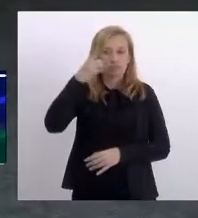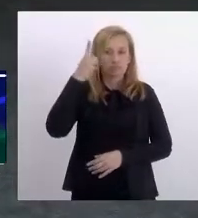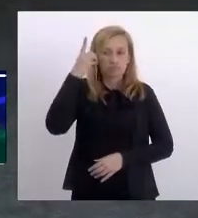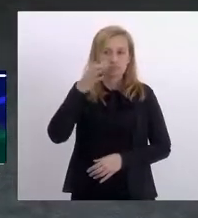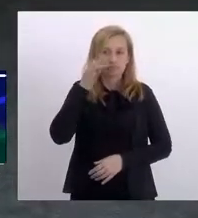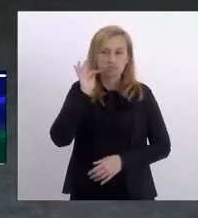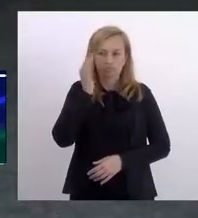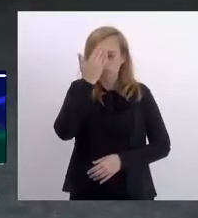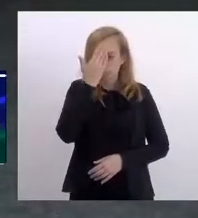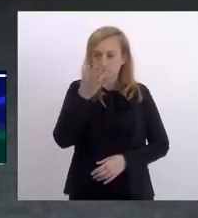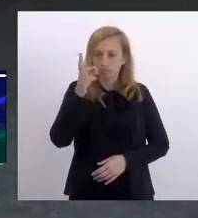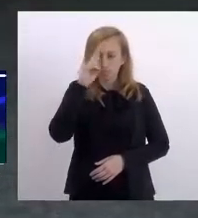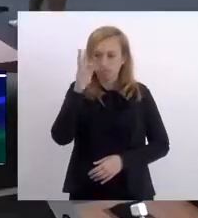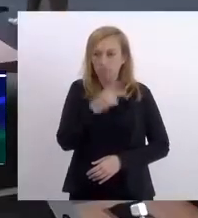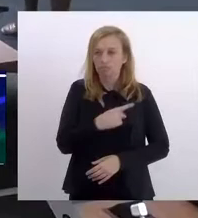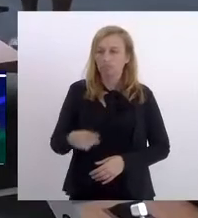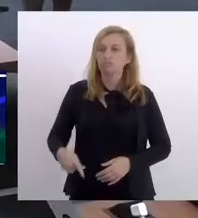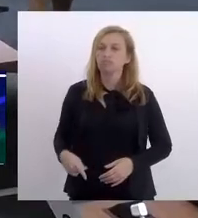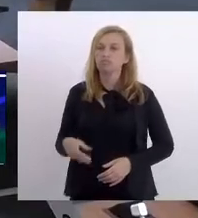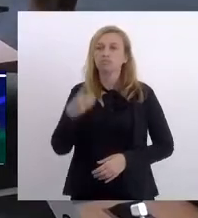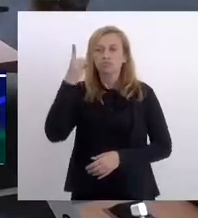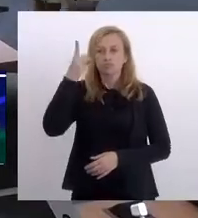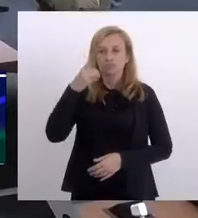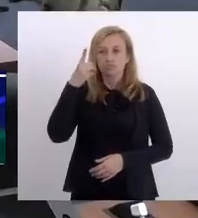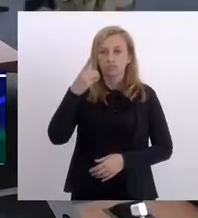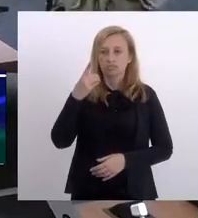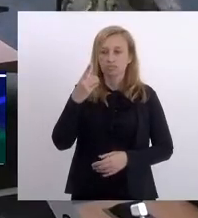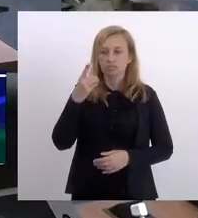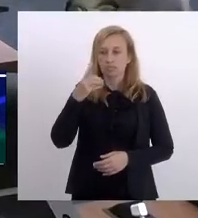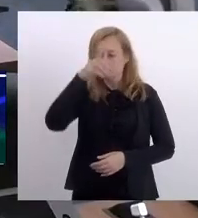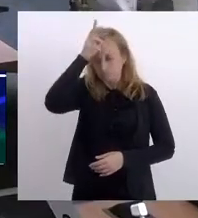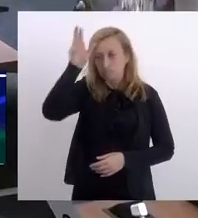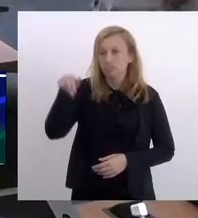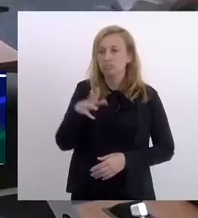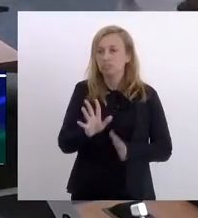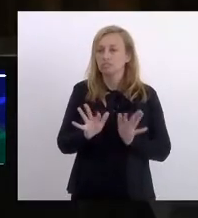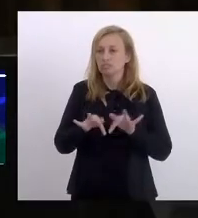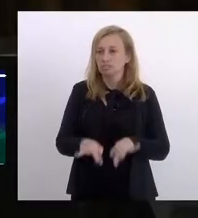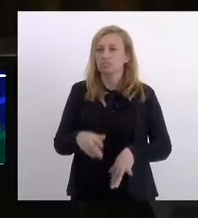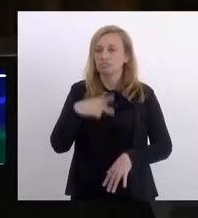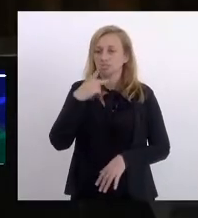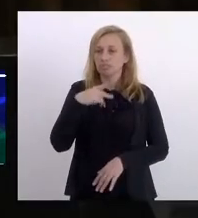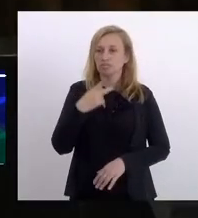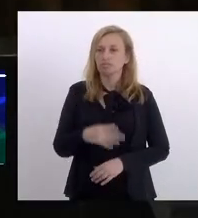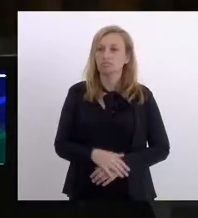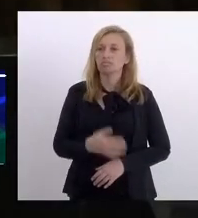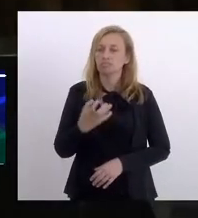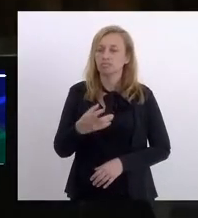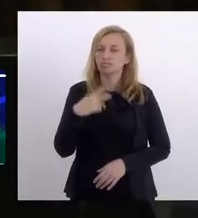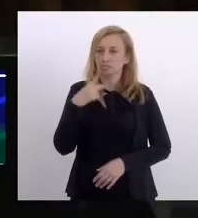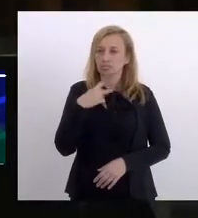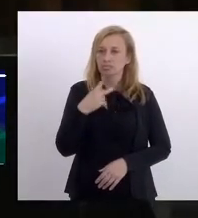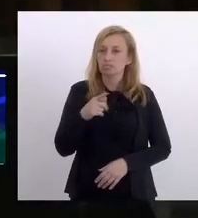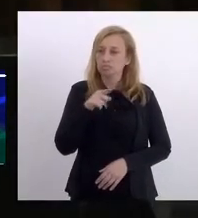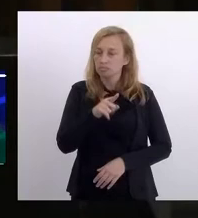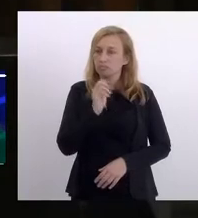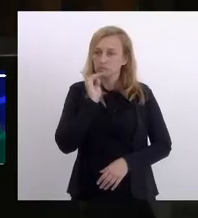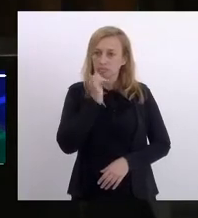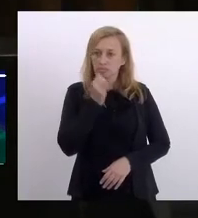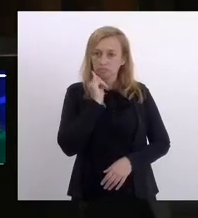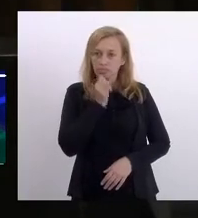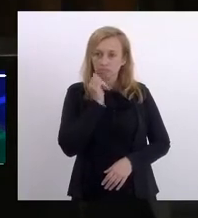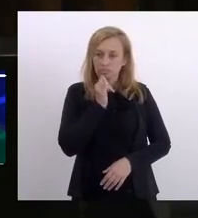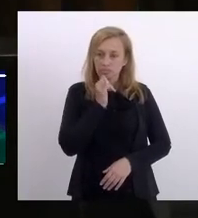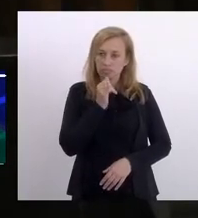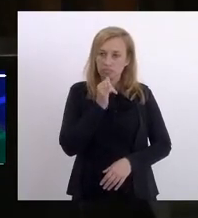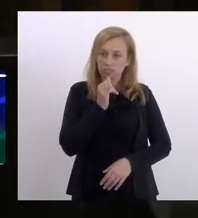muito obrigada, senhora presidenta. Deputada Tia Ju, então, para eu concluir aqui a minha intervenção, eu quero dizer o seguinte: esse relatório,